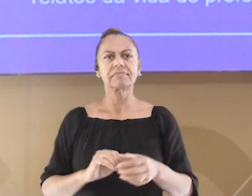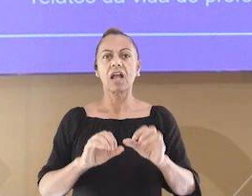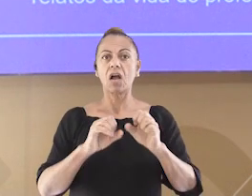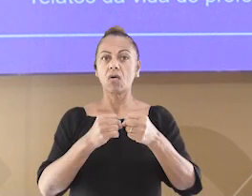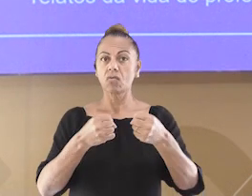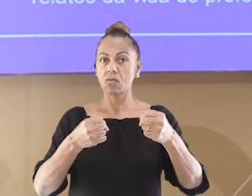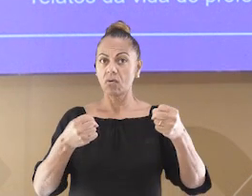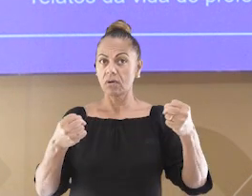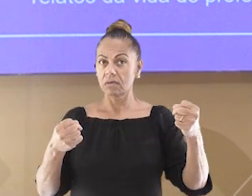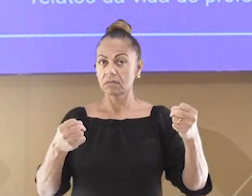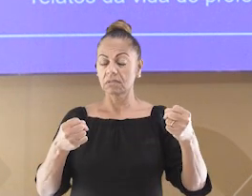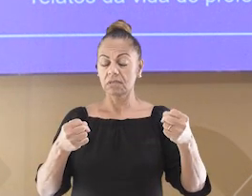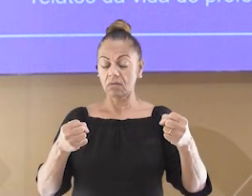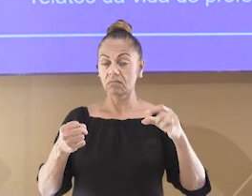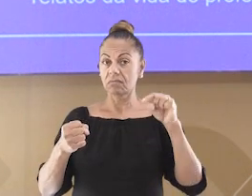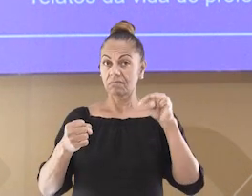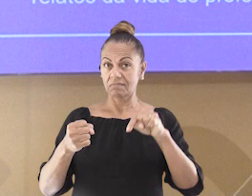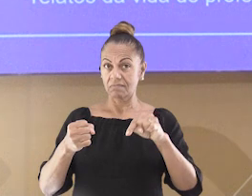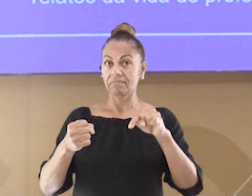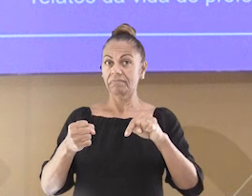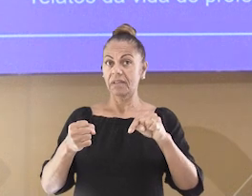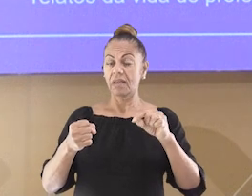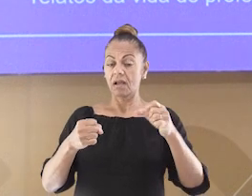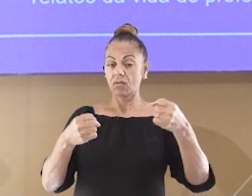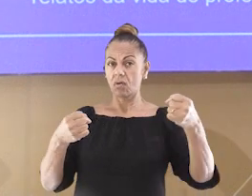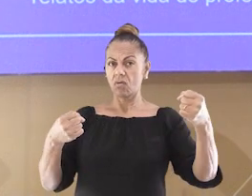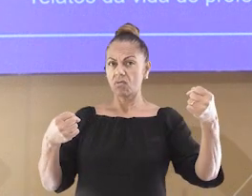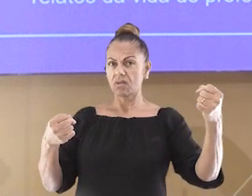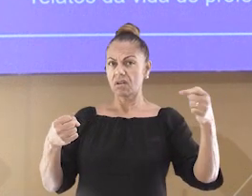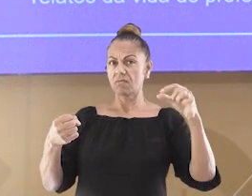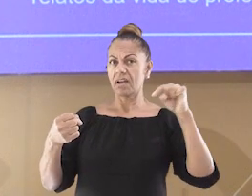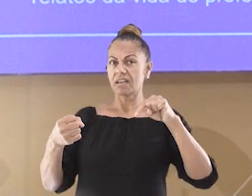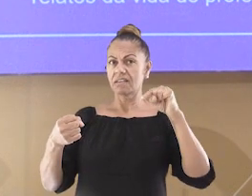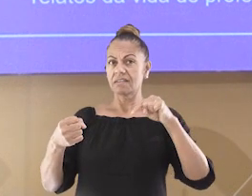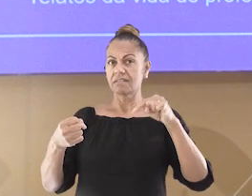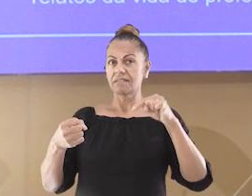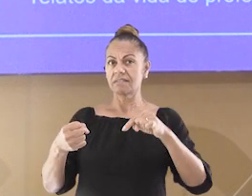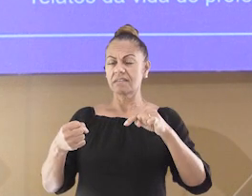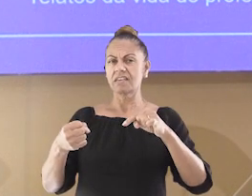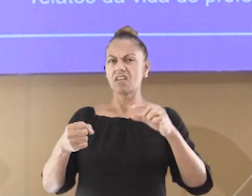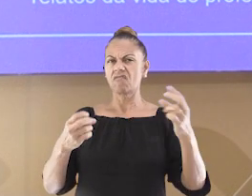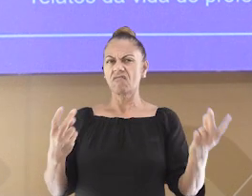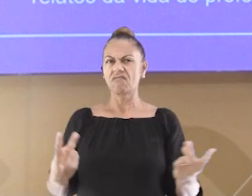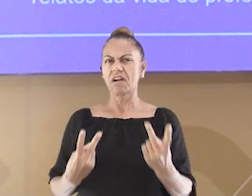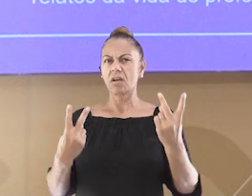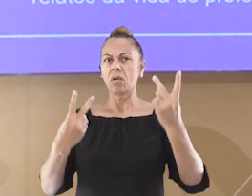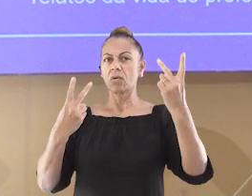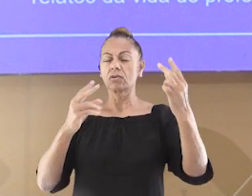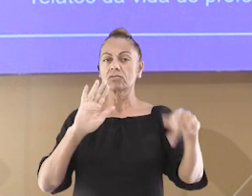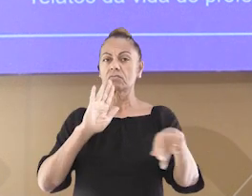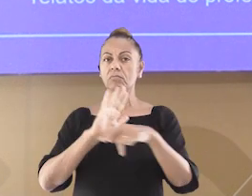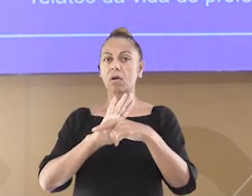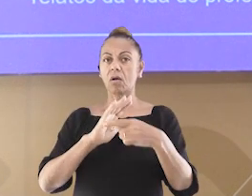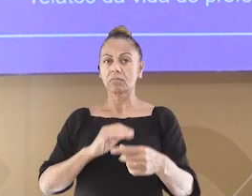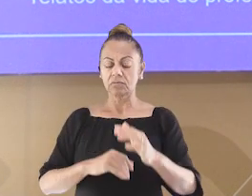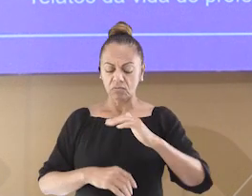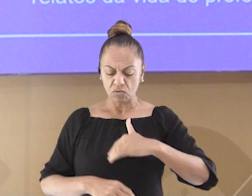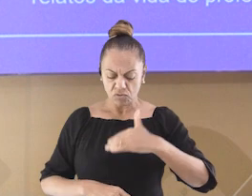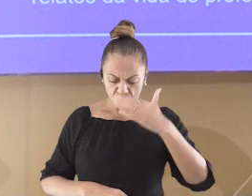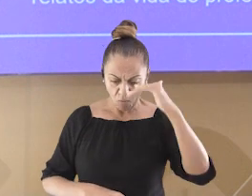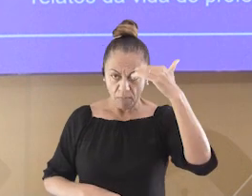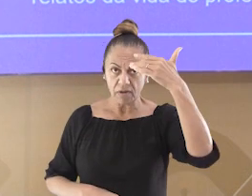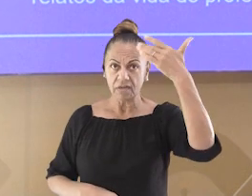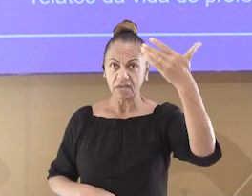enraizadas no Alcorão. Essas instruções também acolhem a opinião dos líderes religiosos. O Alcorão é